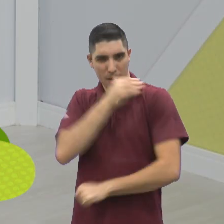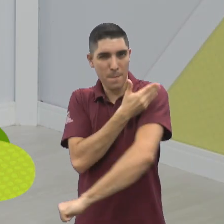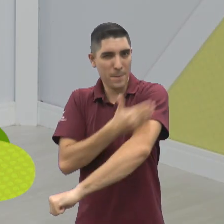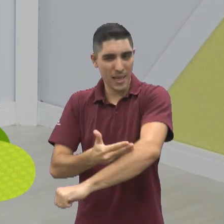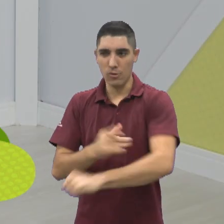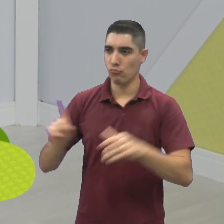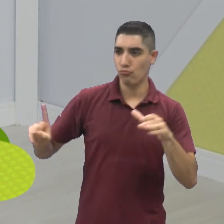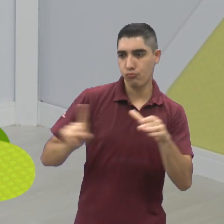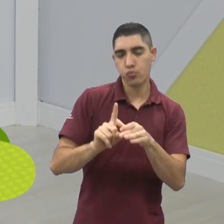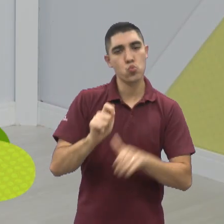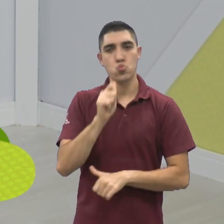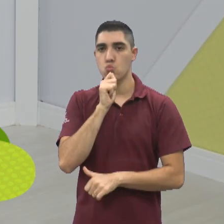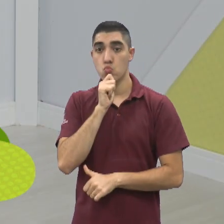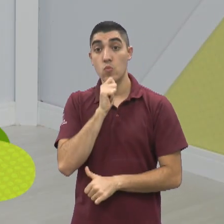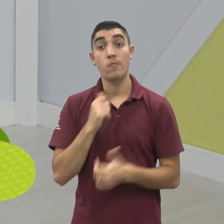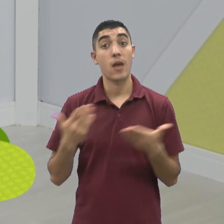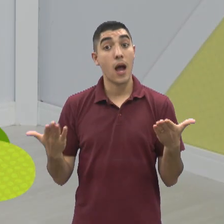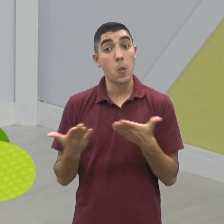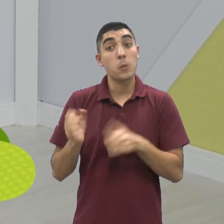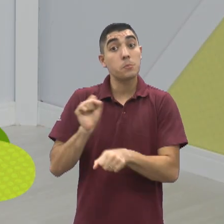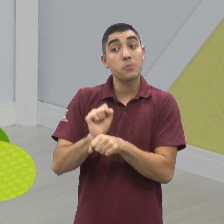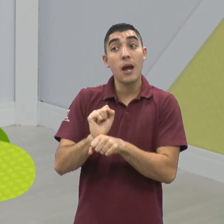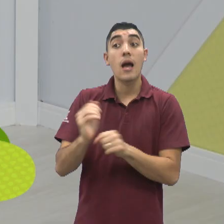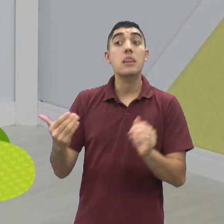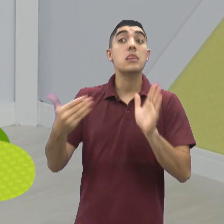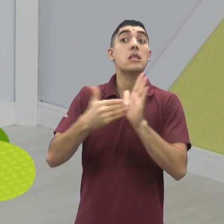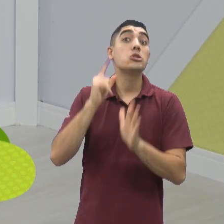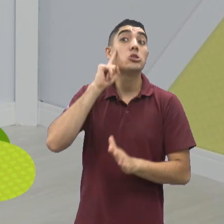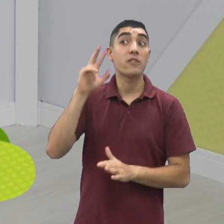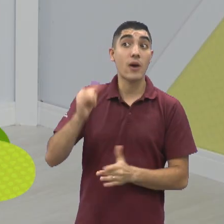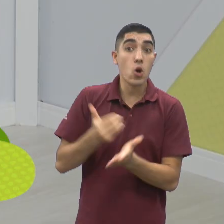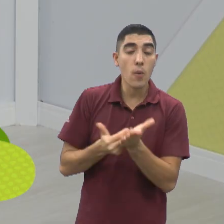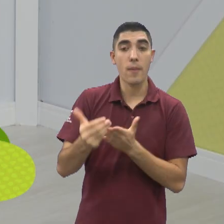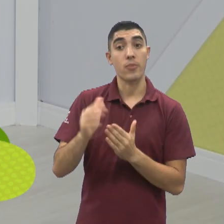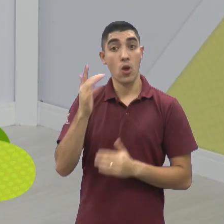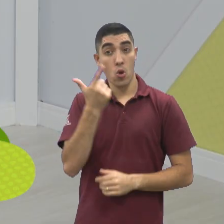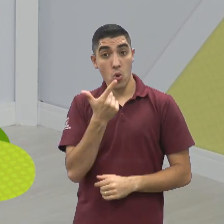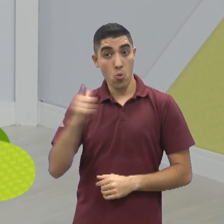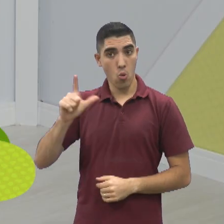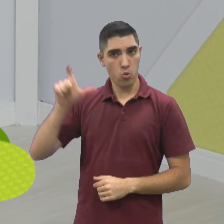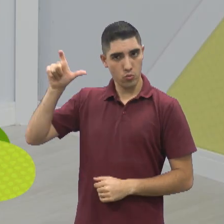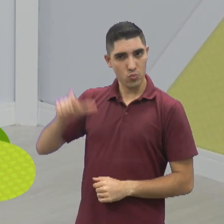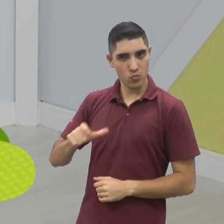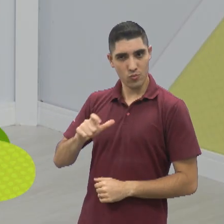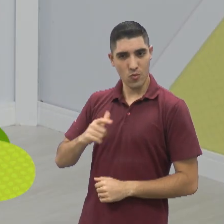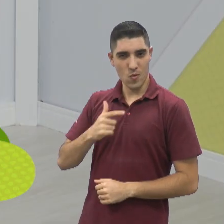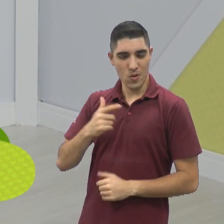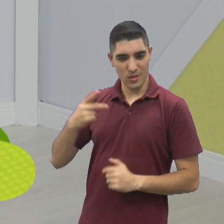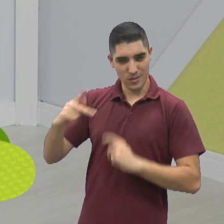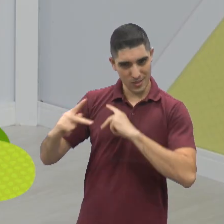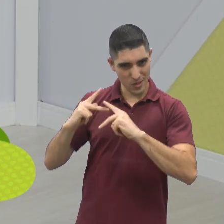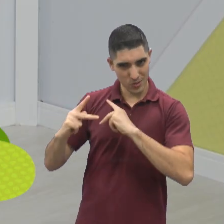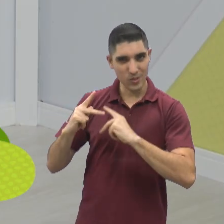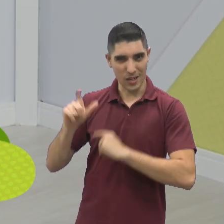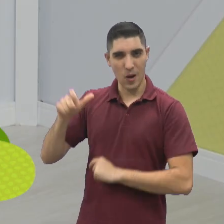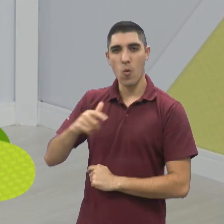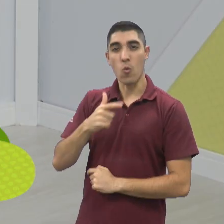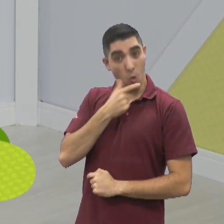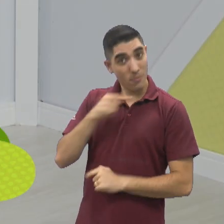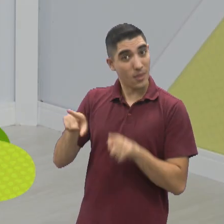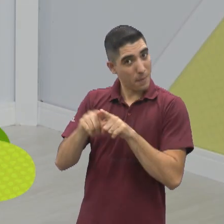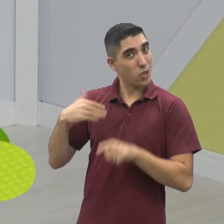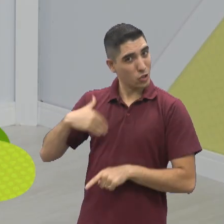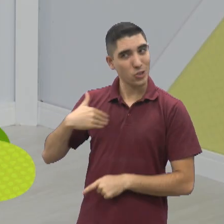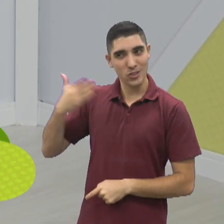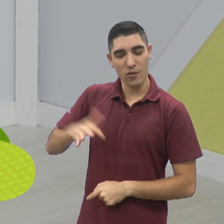agora fica a expectativa da estreia dele, porque o outro argentino da equipe, o Franco Vieta, foi bem demais. Ele já havia sido o cestinha no jogo